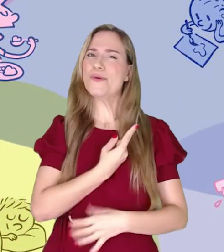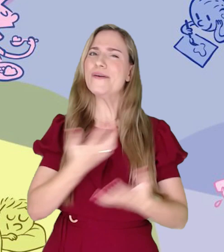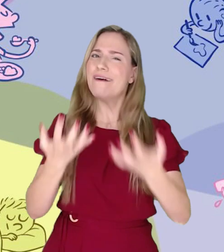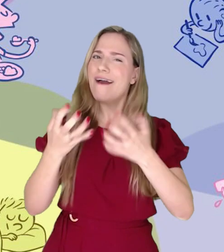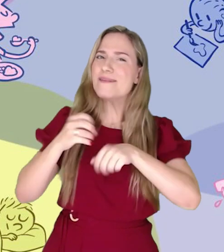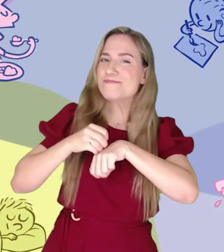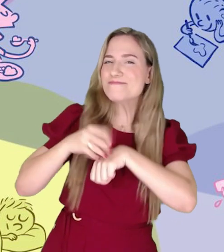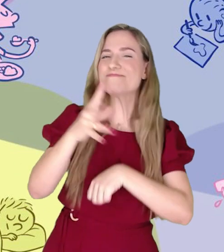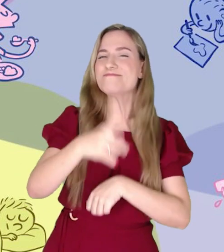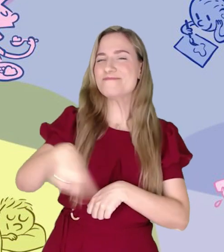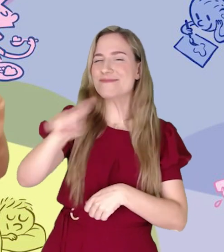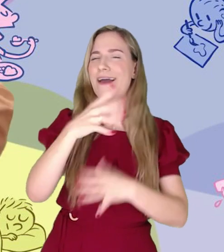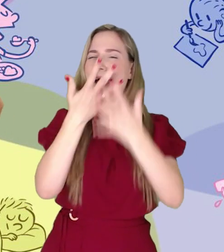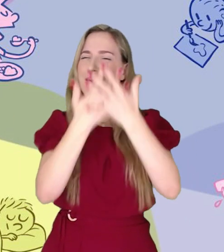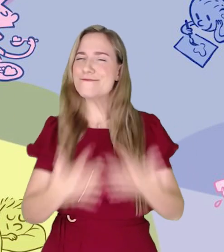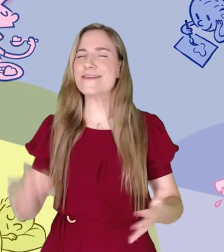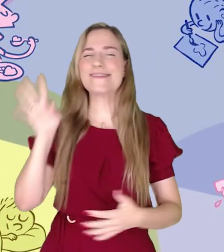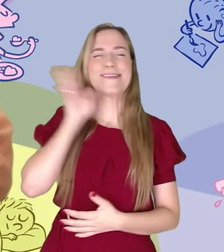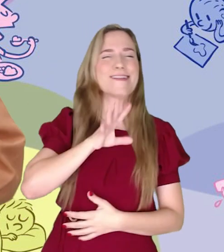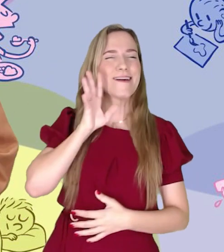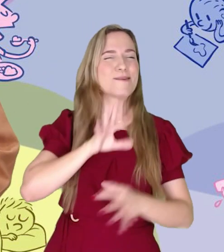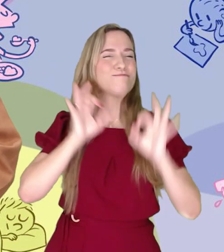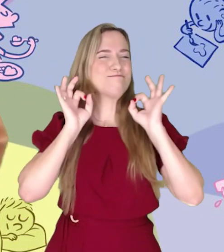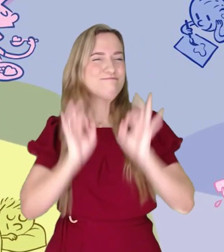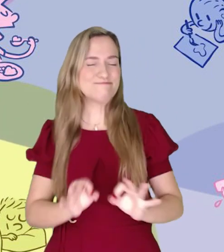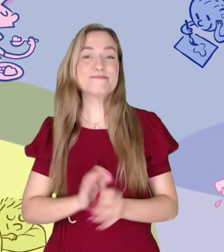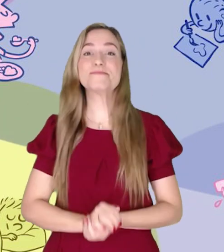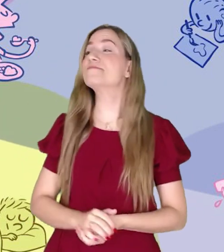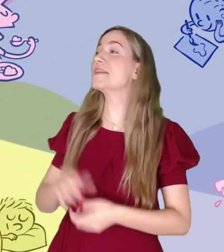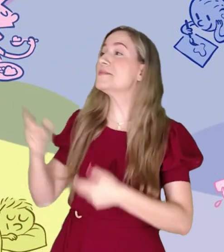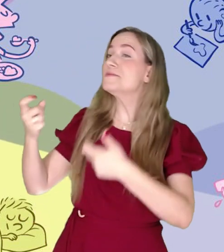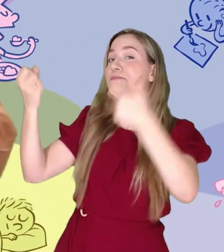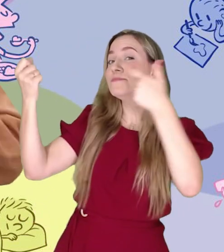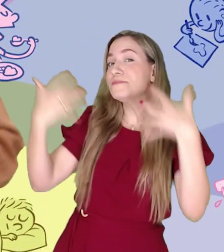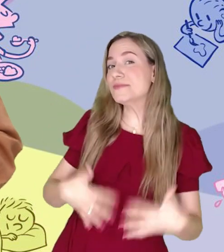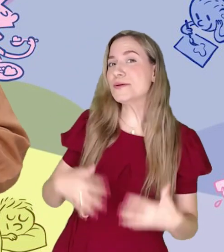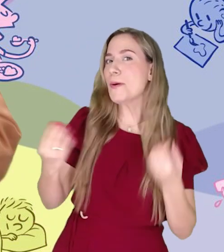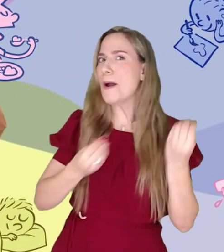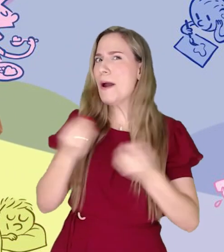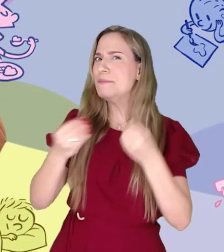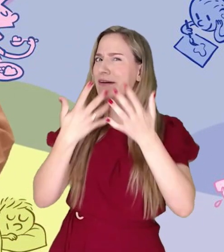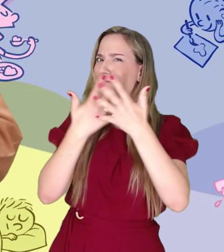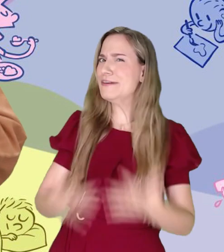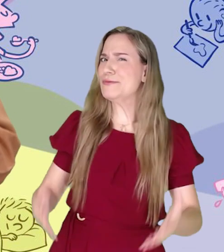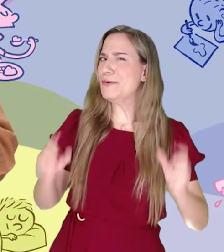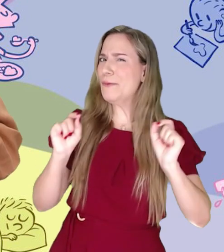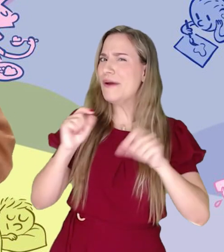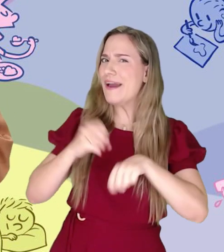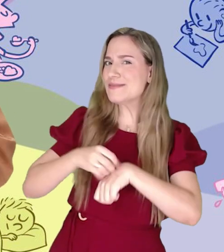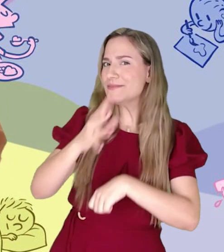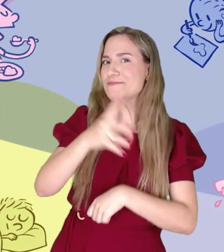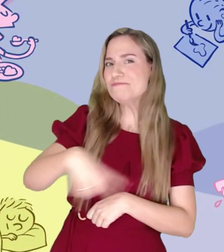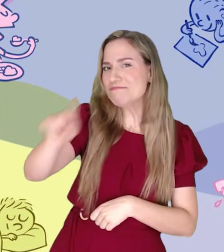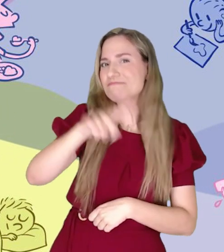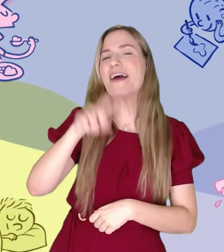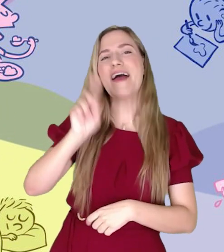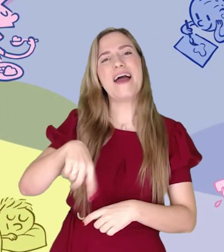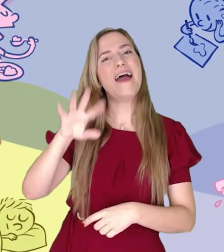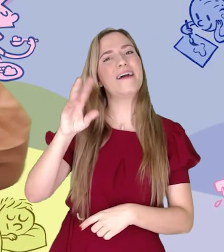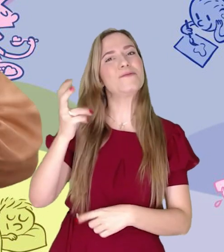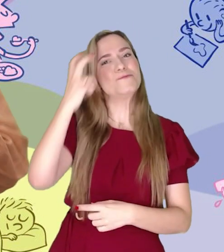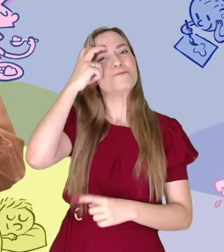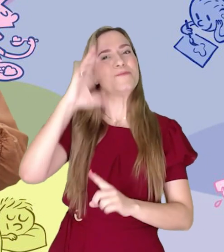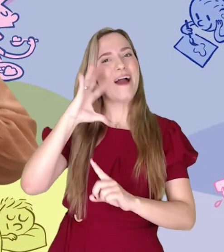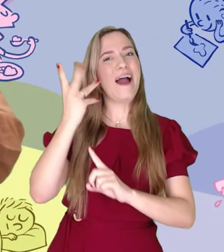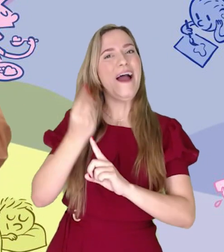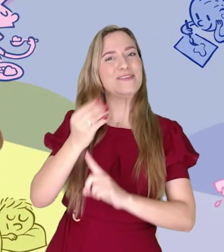queremos compartilhar uma dica de um evento muito bacana. Esté, conta para nós. Qual é a nossa sugestão artística e